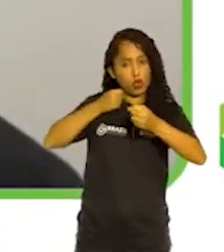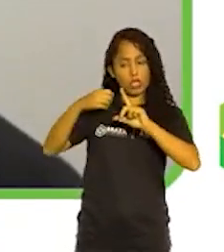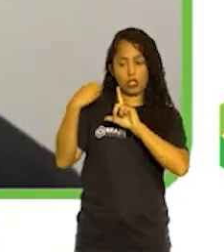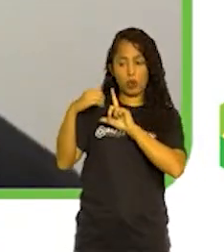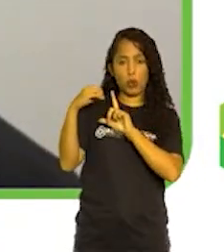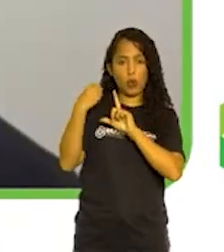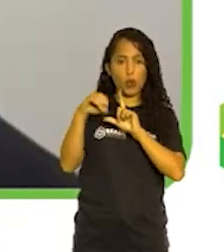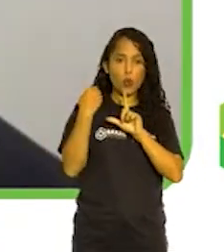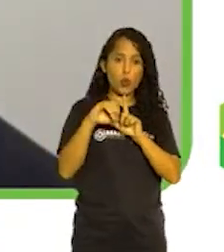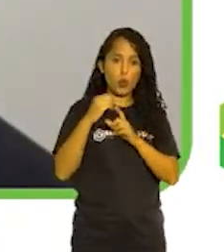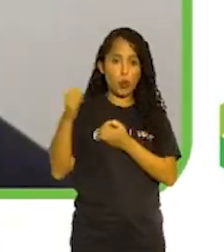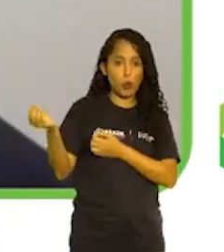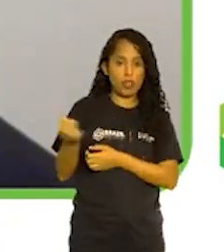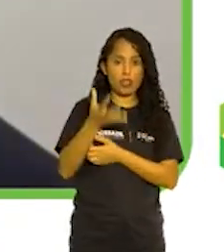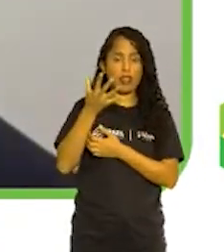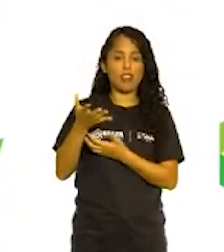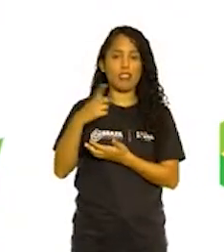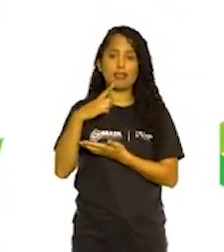aceitou o nosso convite.